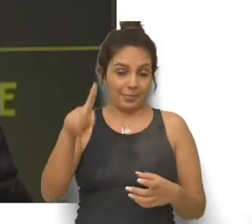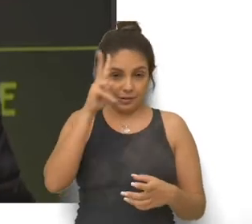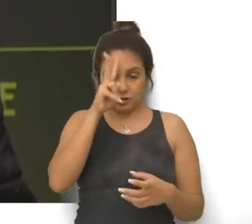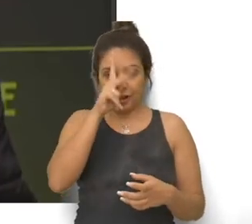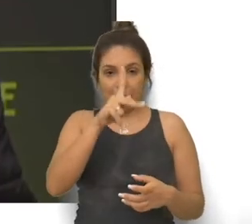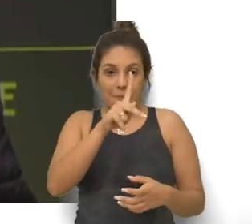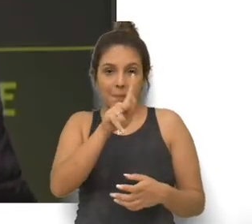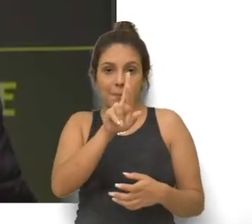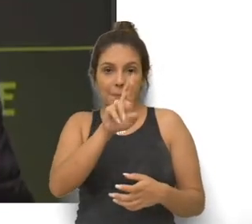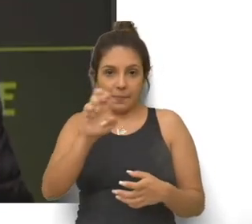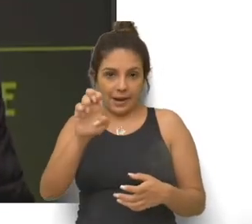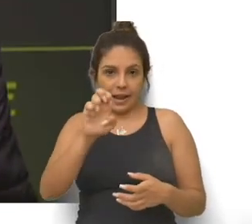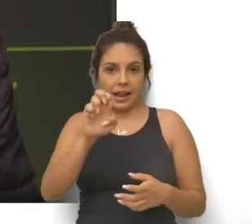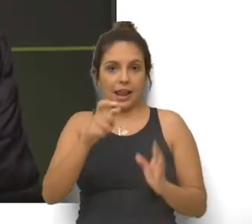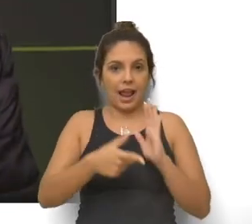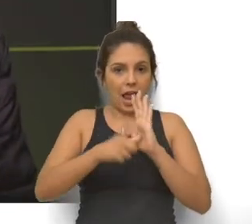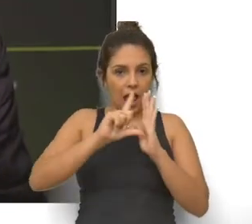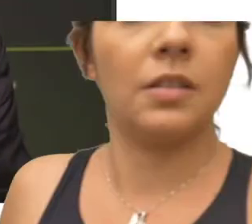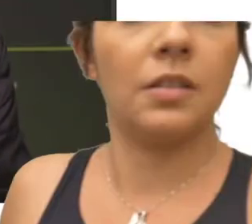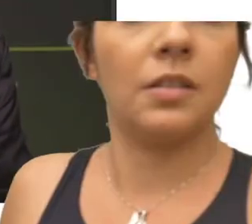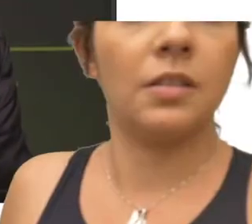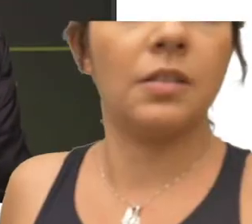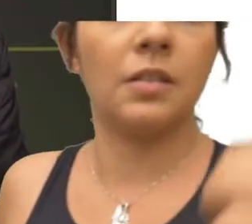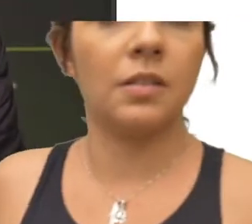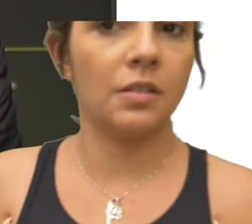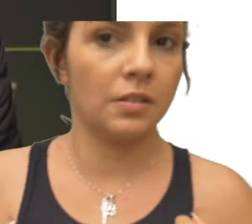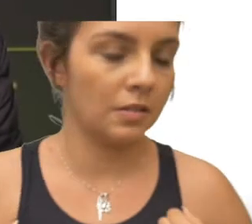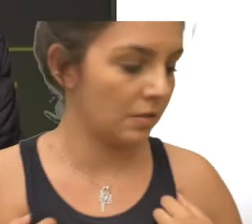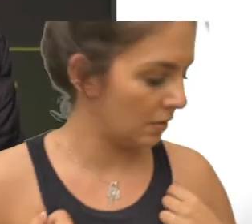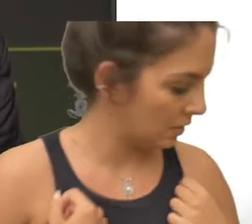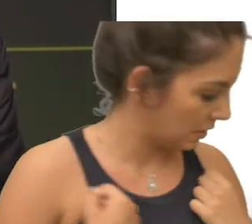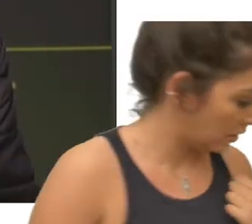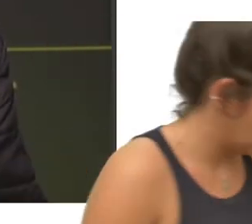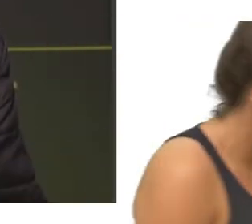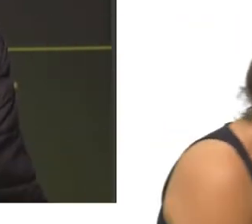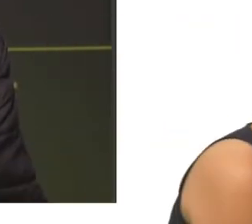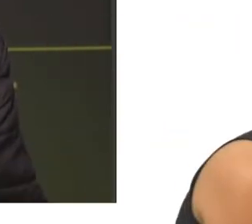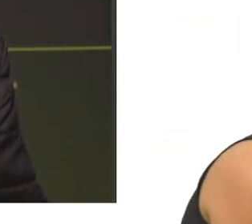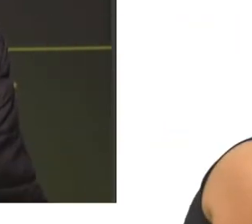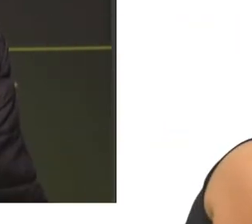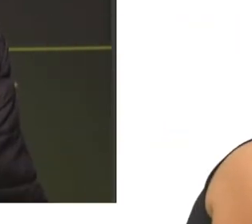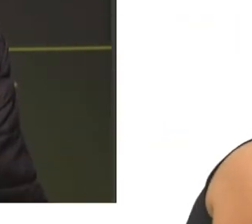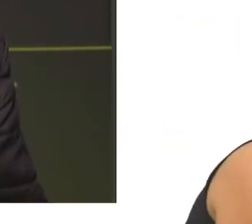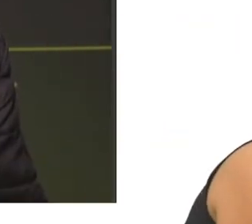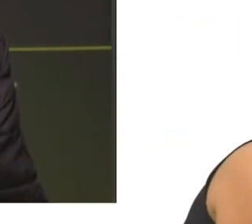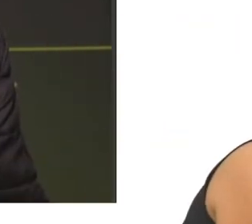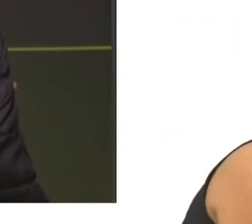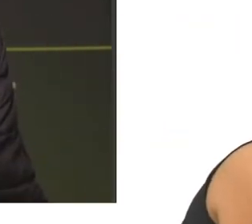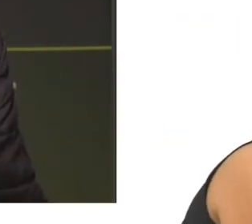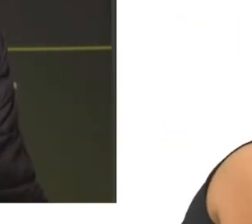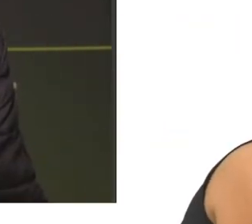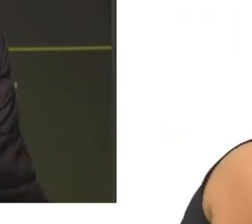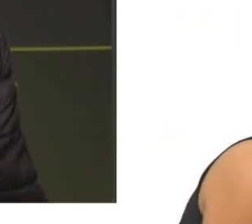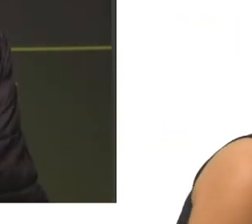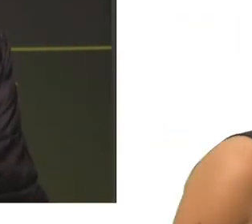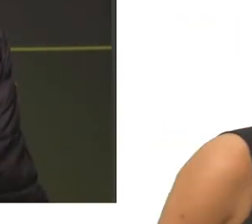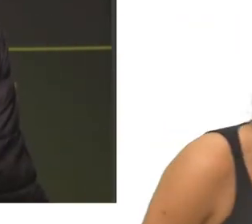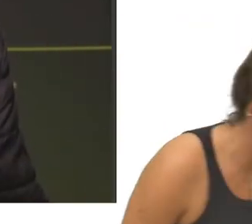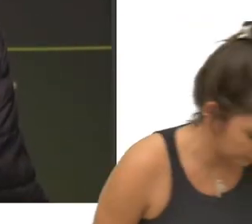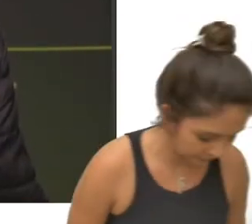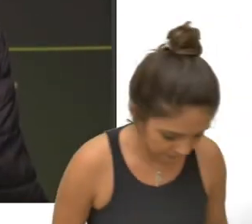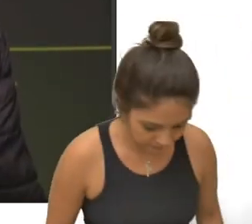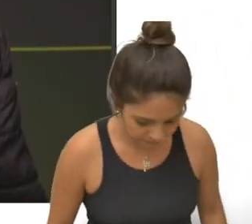preciso dizer, Jango sofreu isso até de certa forma mais forte, é o reflexo disso